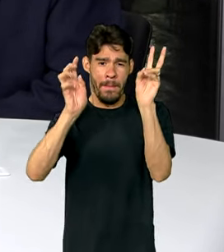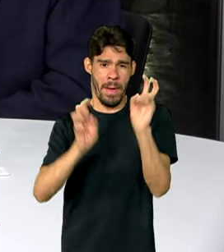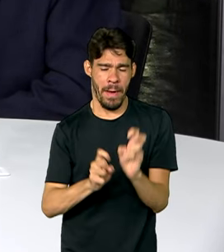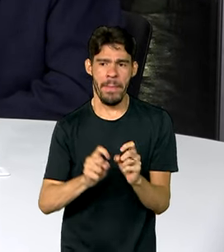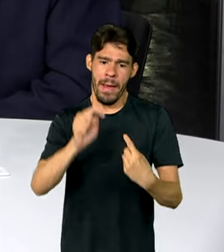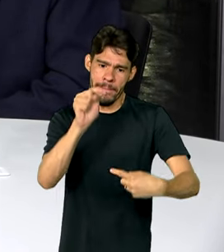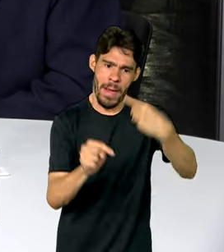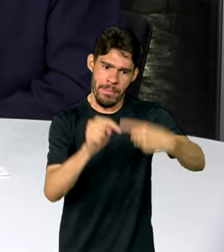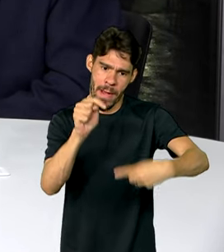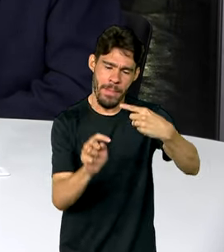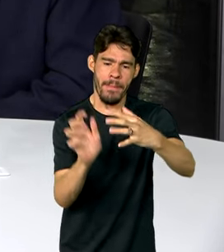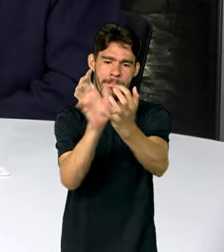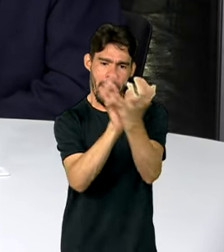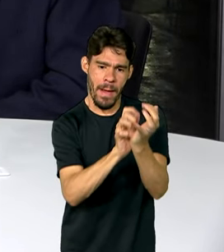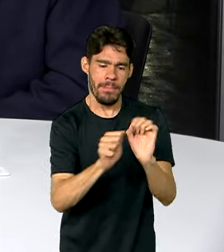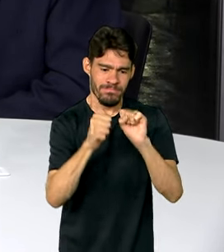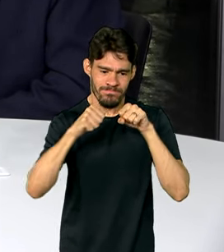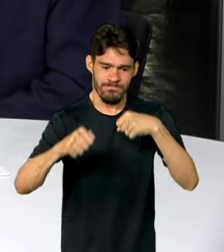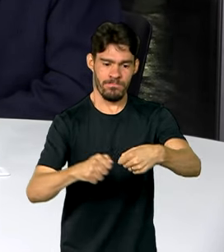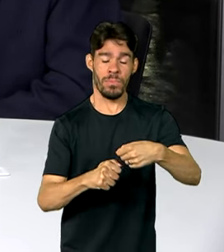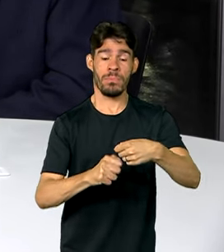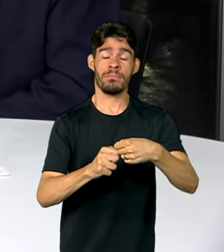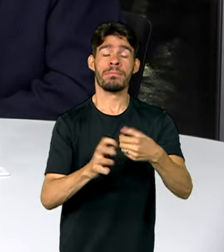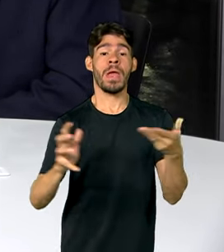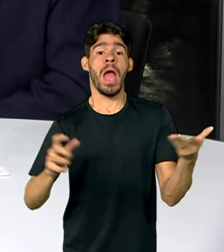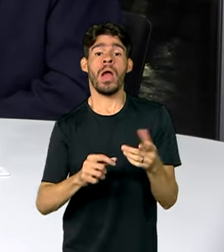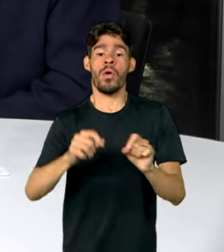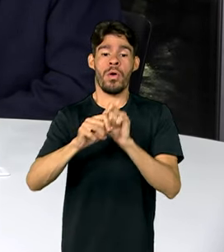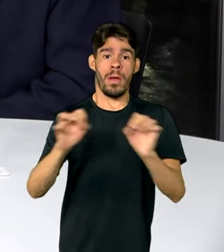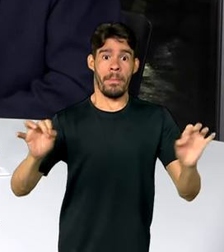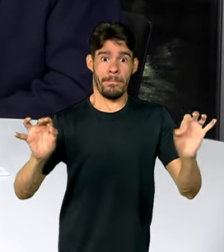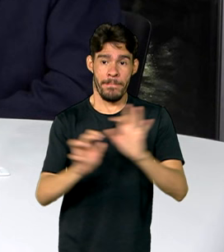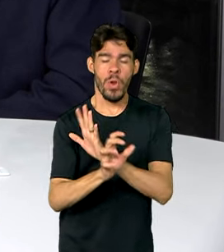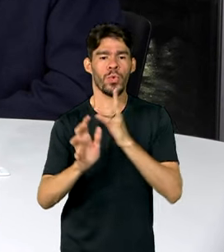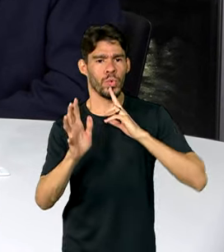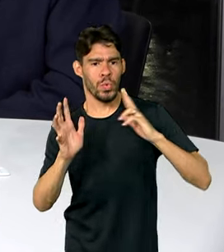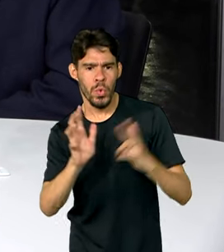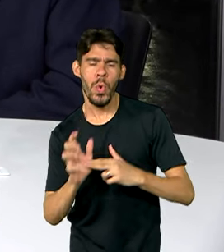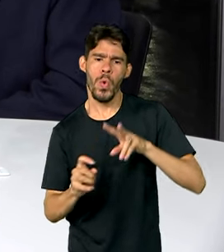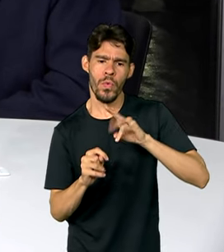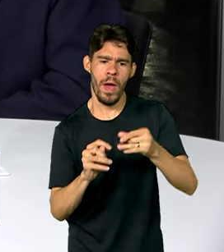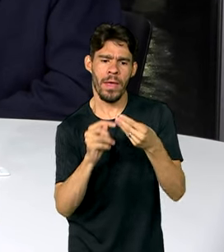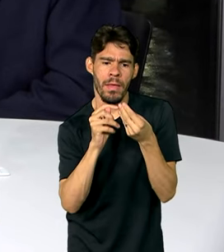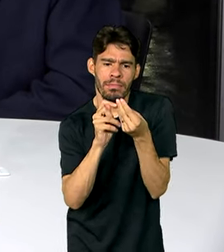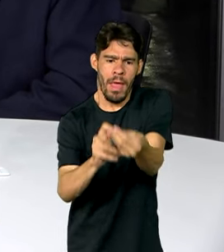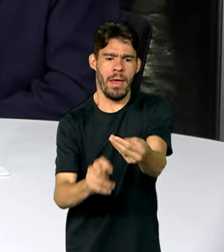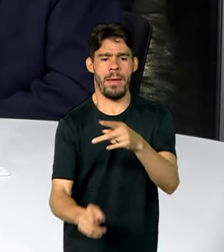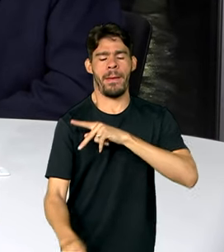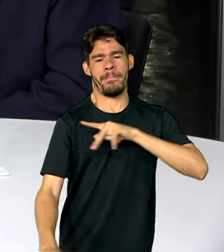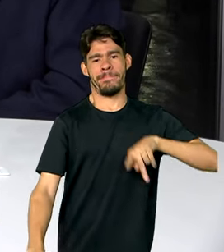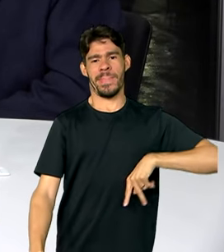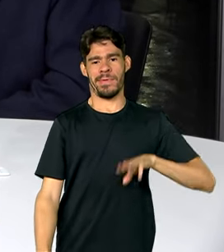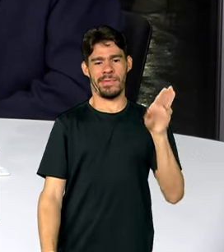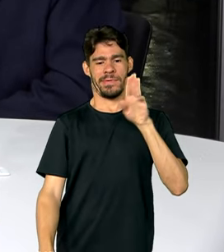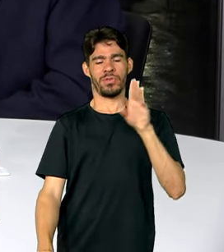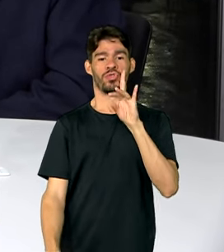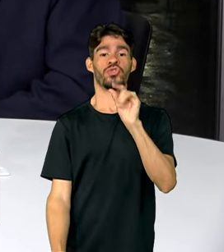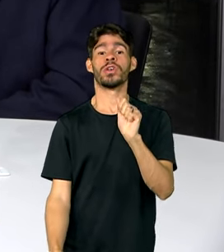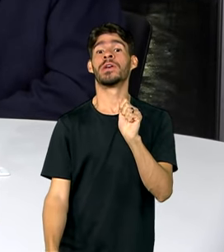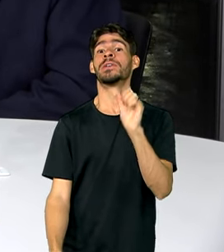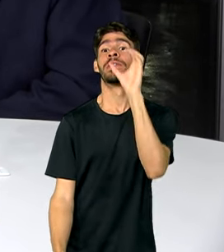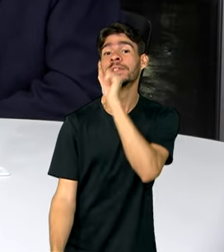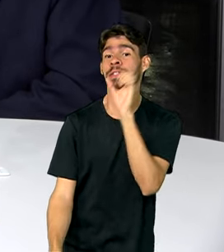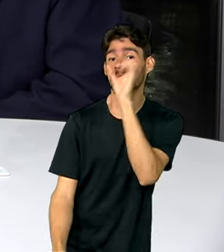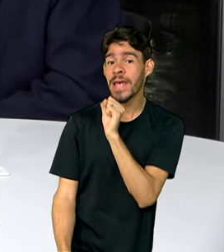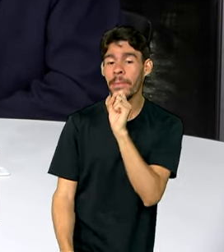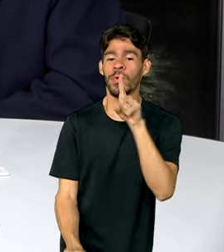foram tratados nesses grupos de engajamento. Agora, eles vão fechar uma carta que vai ser entregue ao presidente Lula no sábado e, em